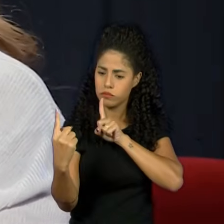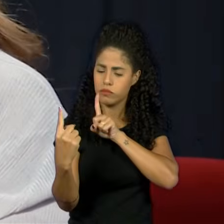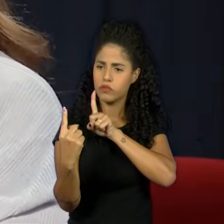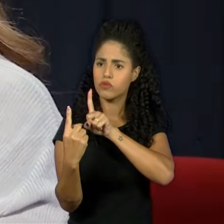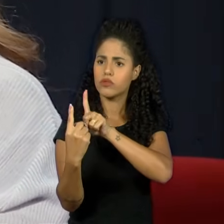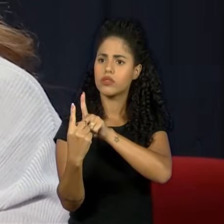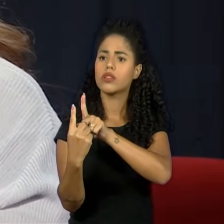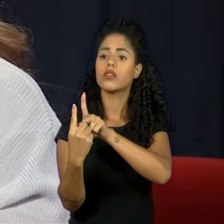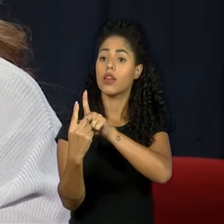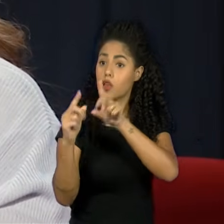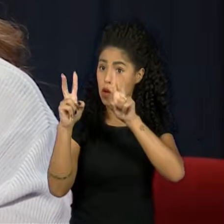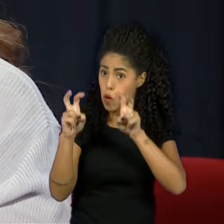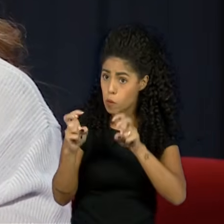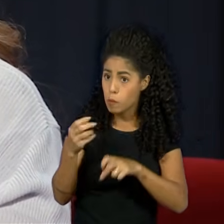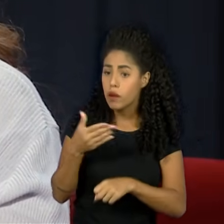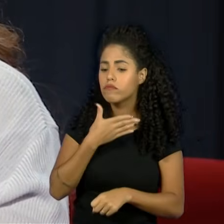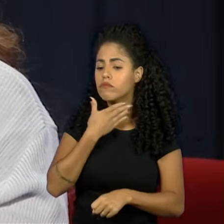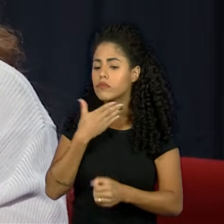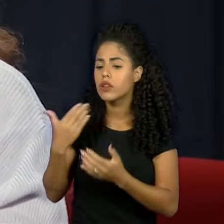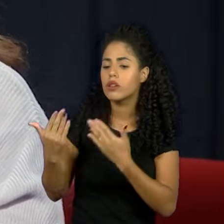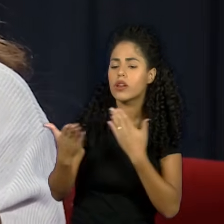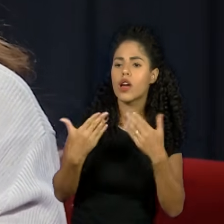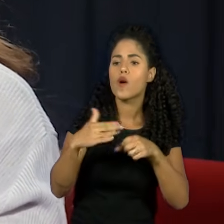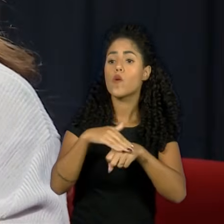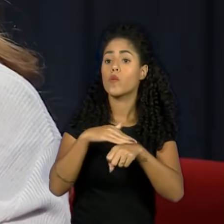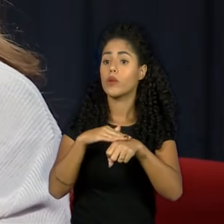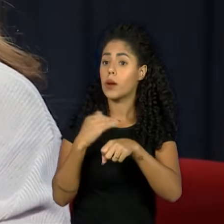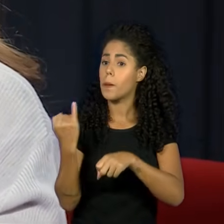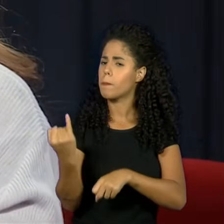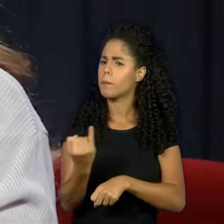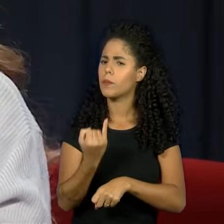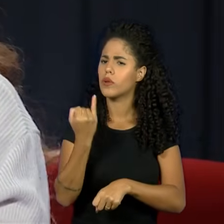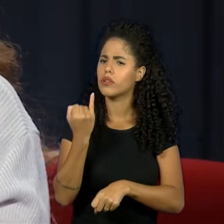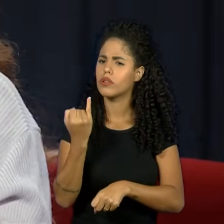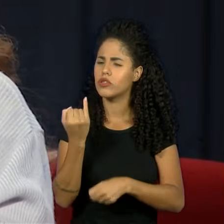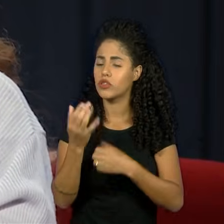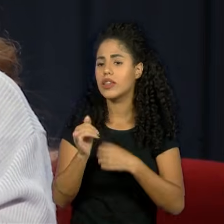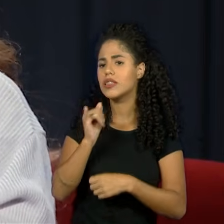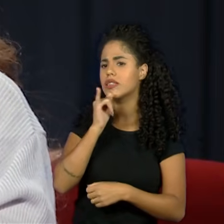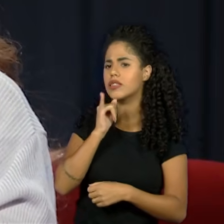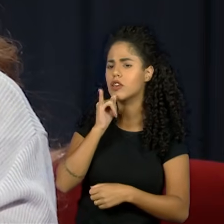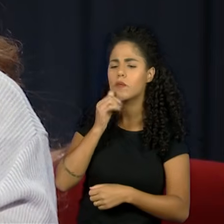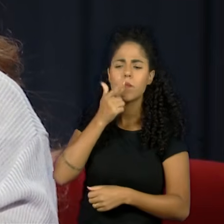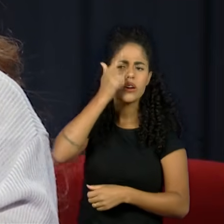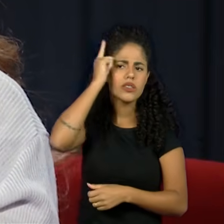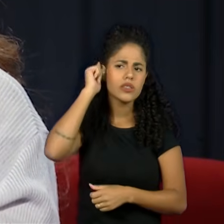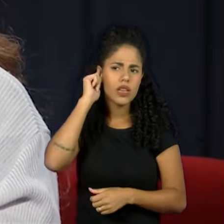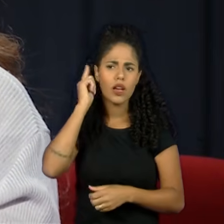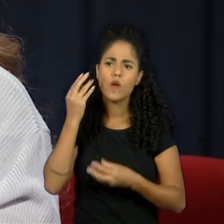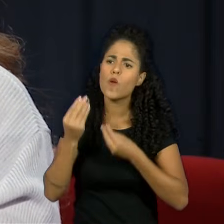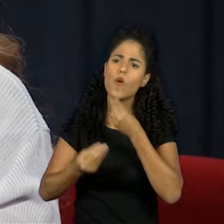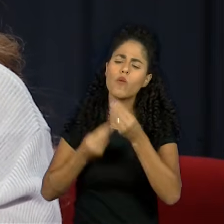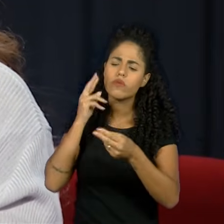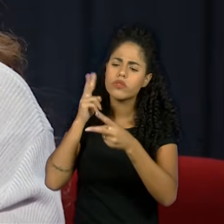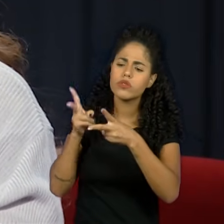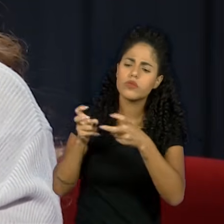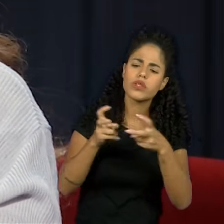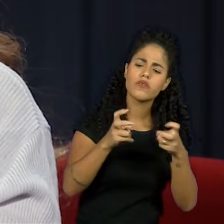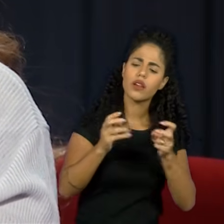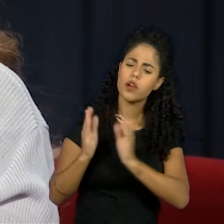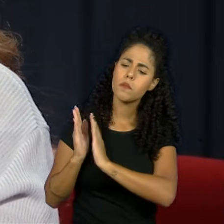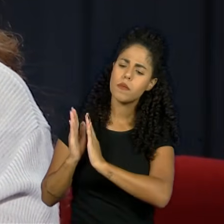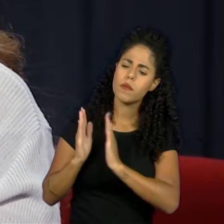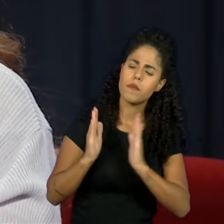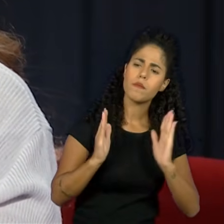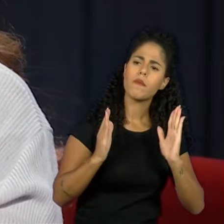digo que é uma conversa importante, eu pergunto, Marcelo, como que você tem visto todo o seu processo de tratamento até aqui? Como você tem se